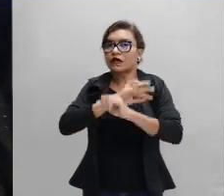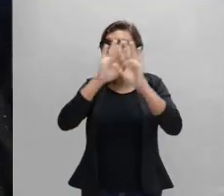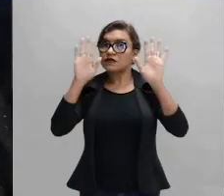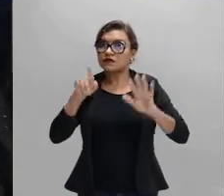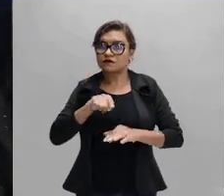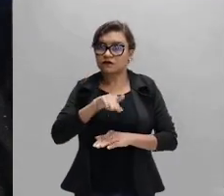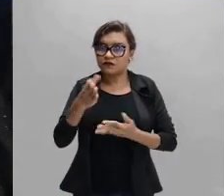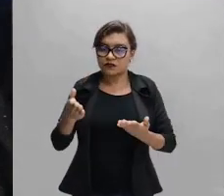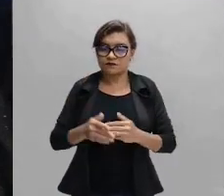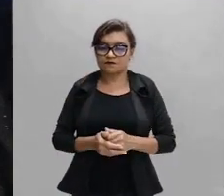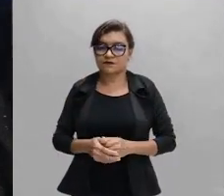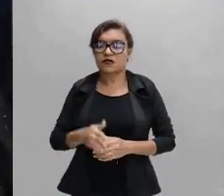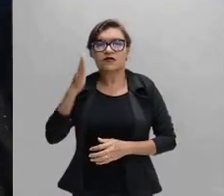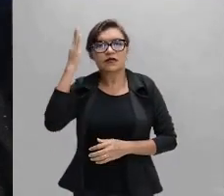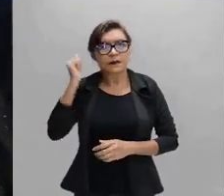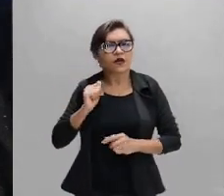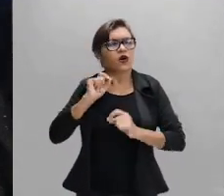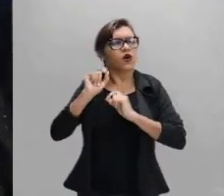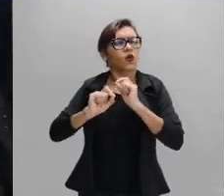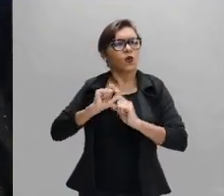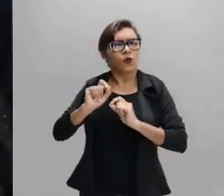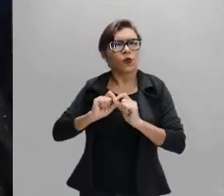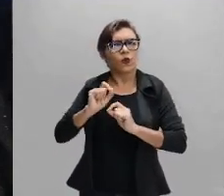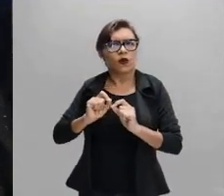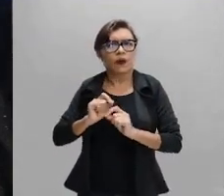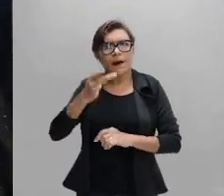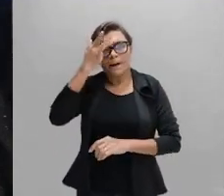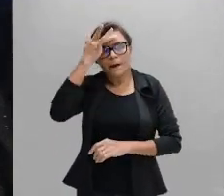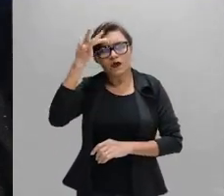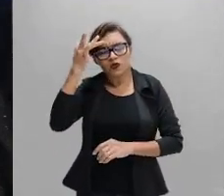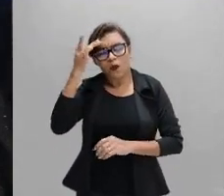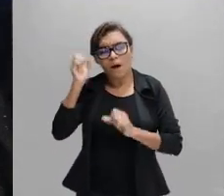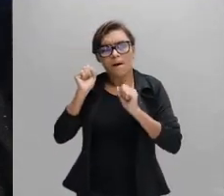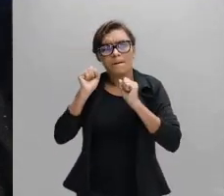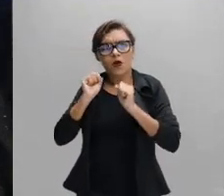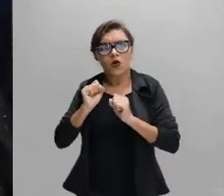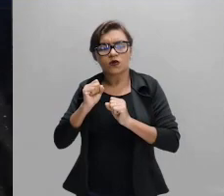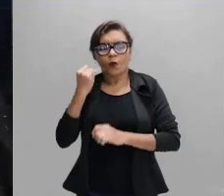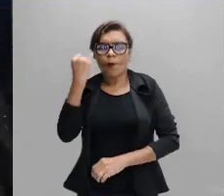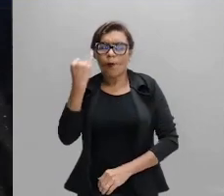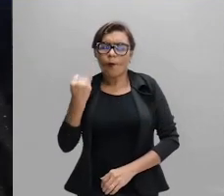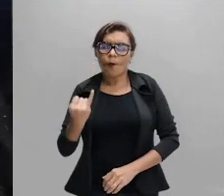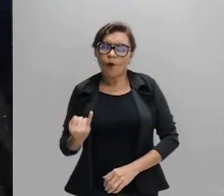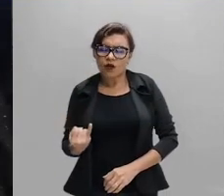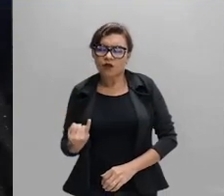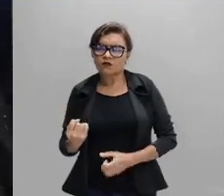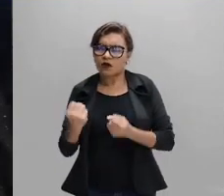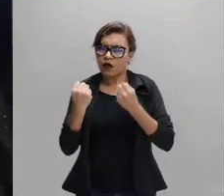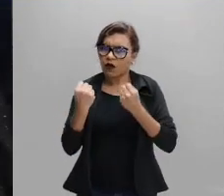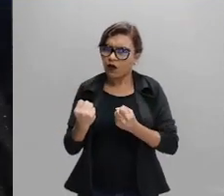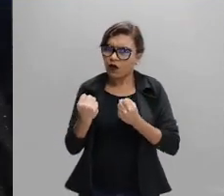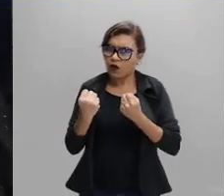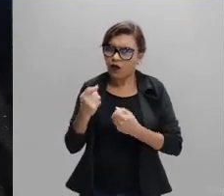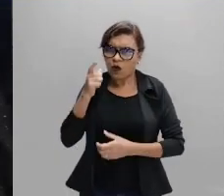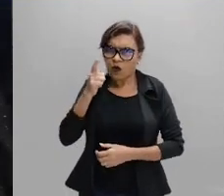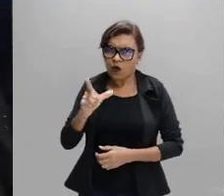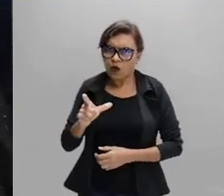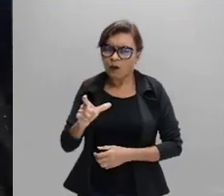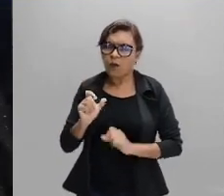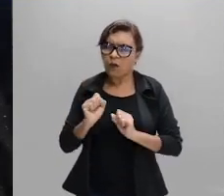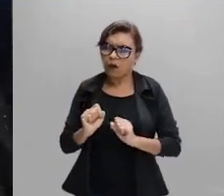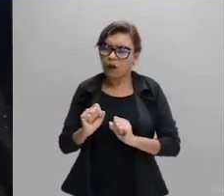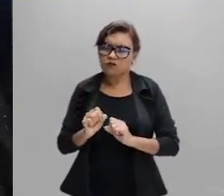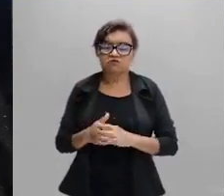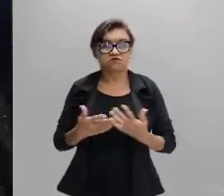sabiam que uma pessoa ela pode emagrecer ganhando peso? Pode. Vou diferenciar isso bem aqui para